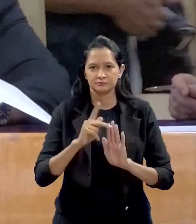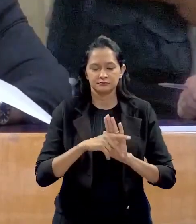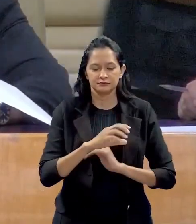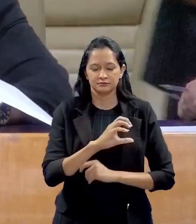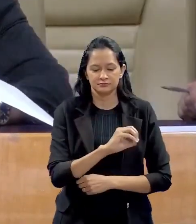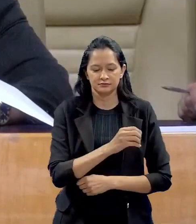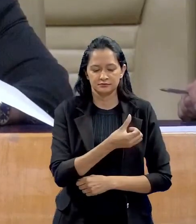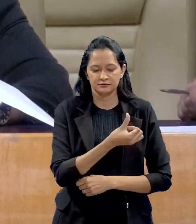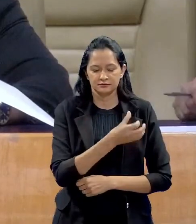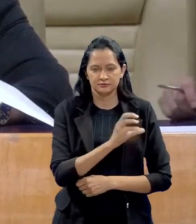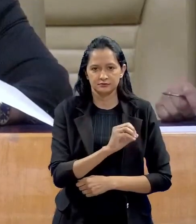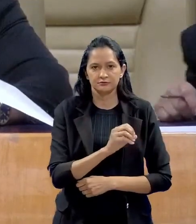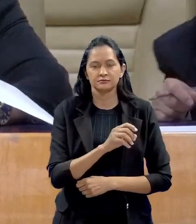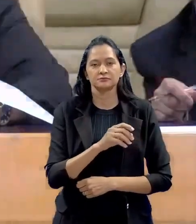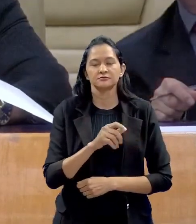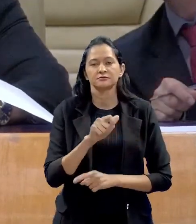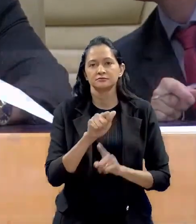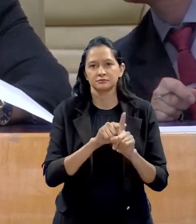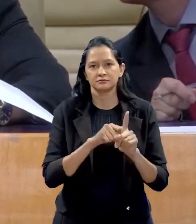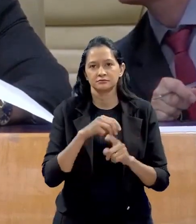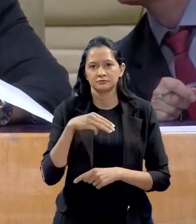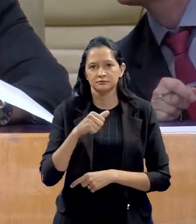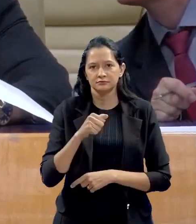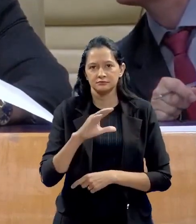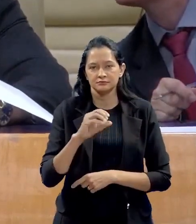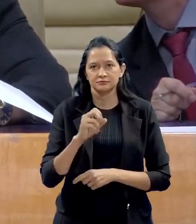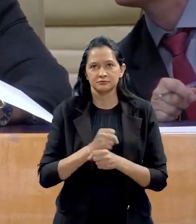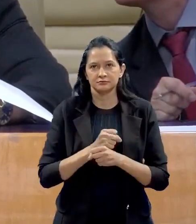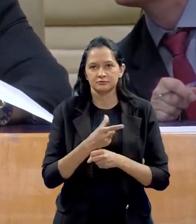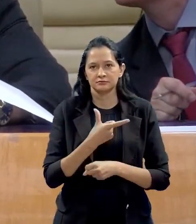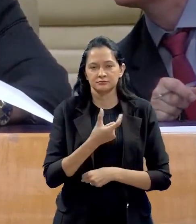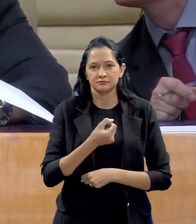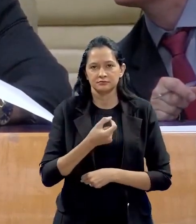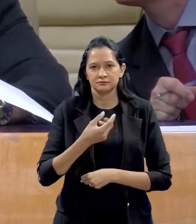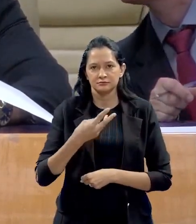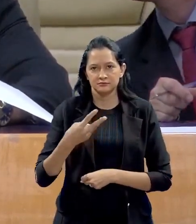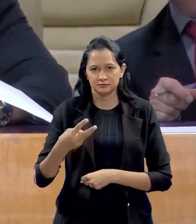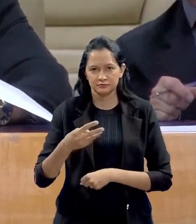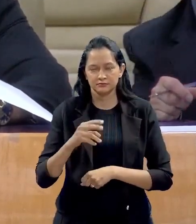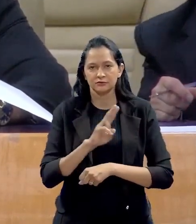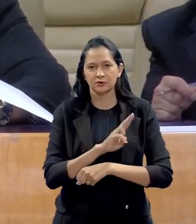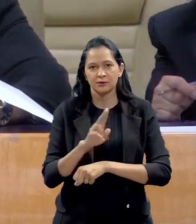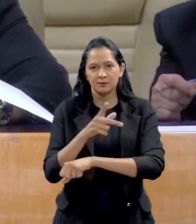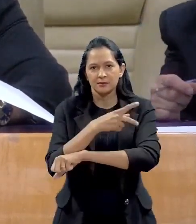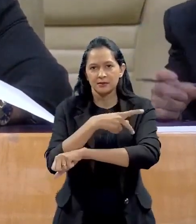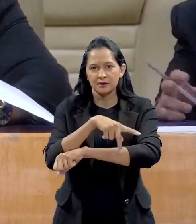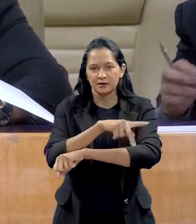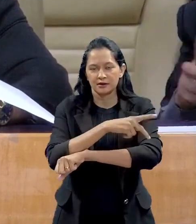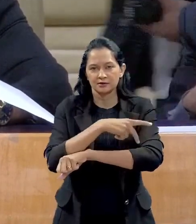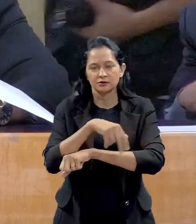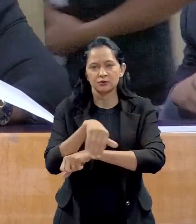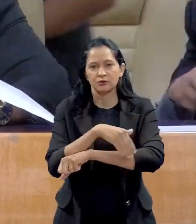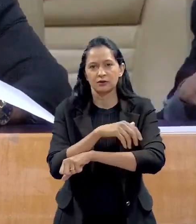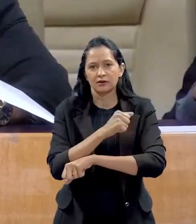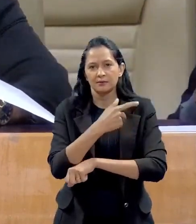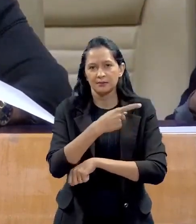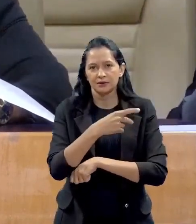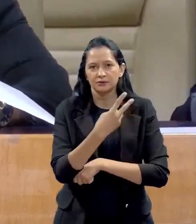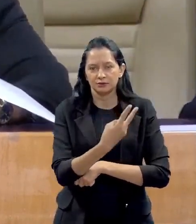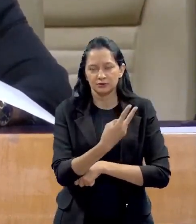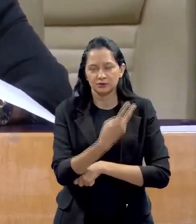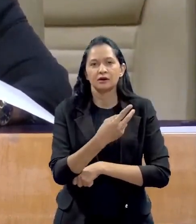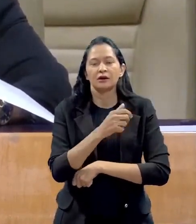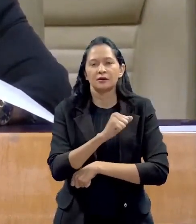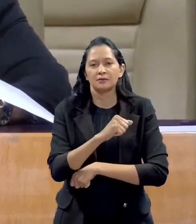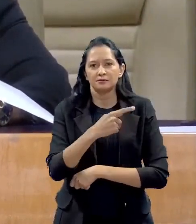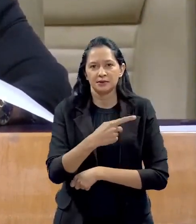março de 2023. Concede de denominação da praça localizada na rua AP2, com a rua AP3 e AP4, com a rua Copauã.